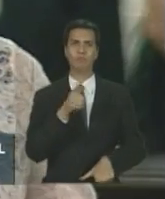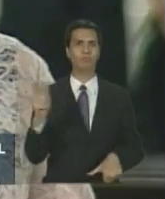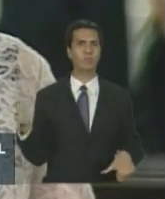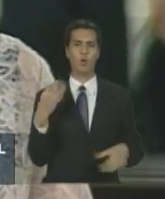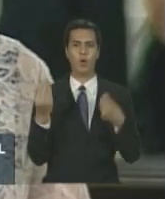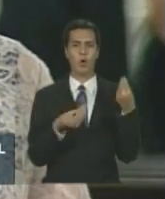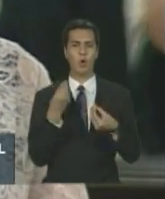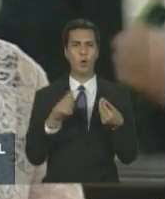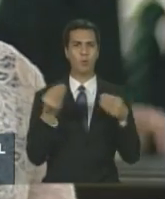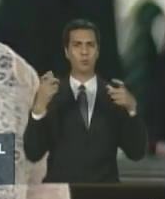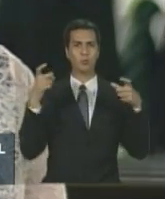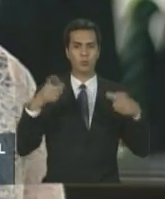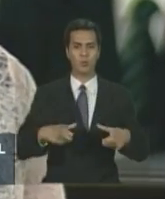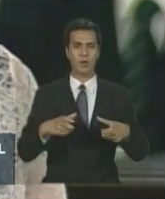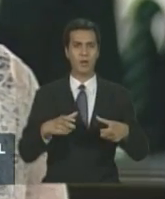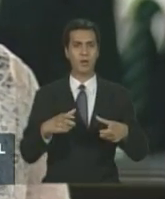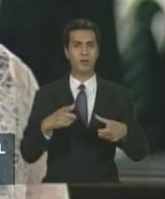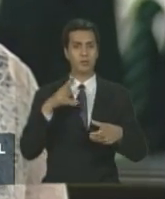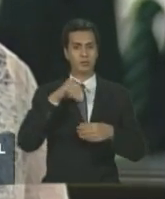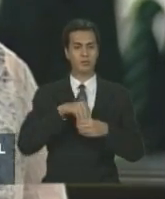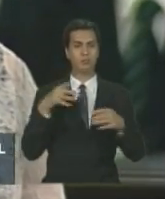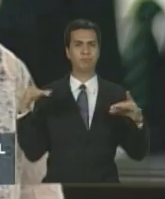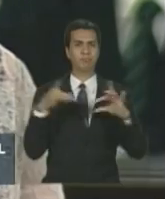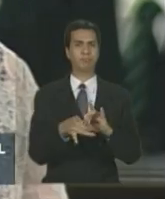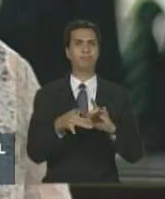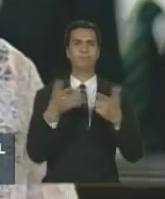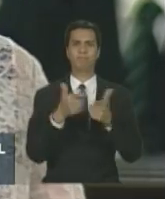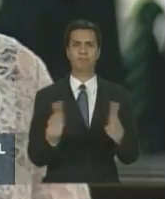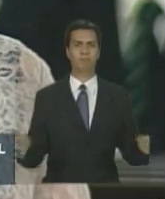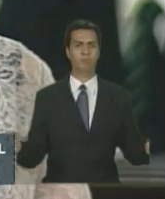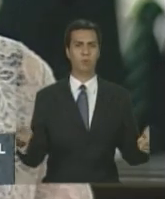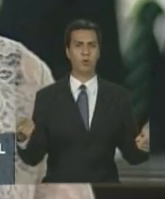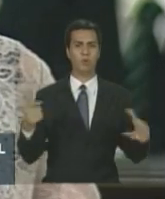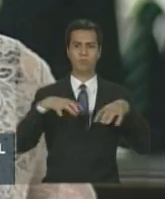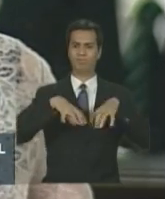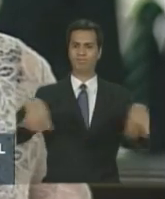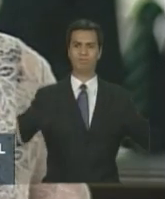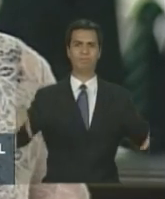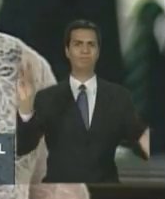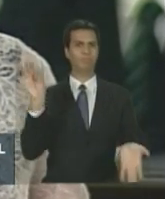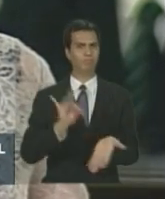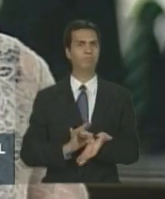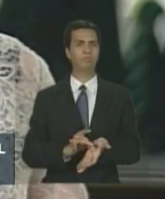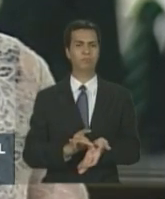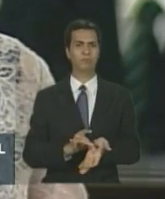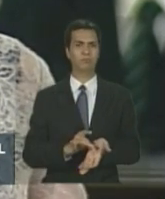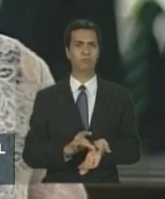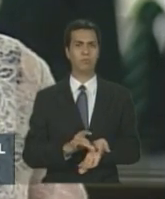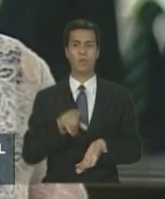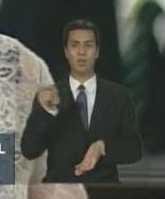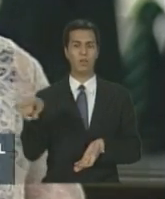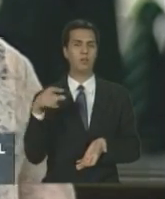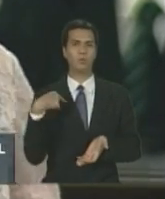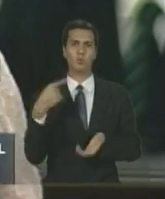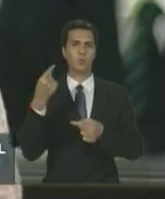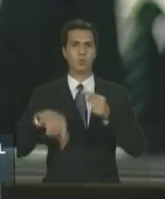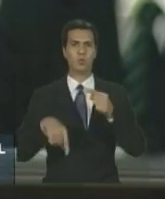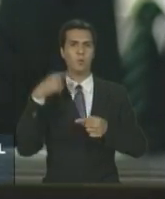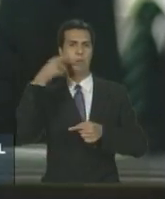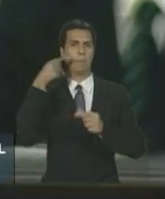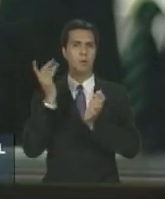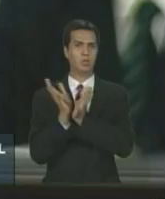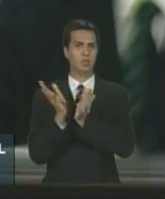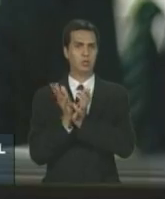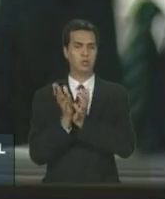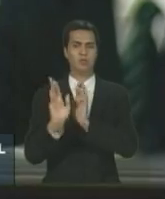convívio, nem para oposição, nem para o que eles consideravam diferentes. E aí